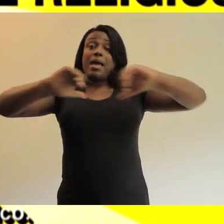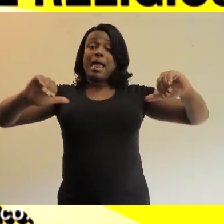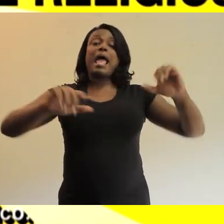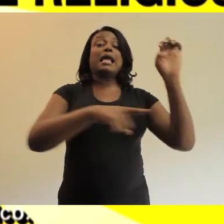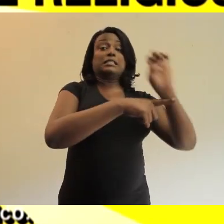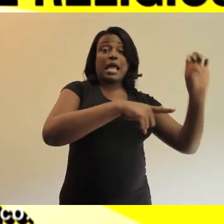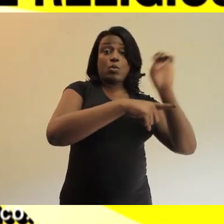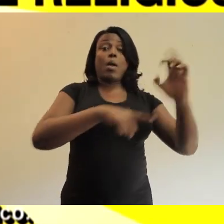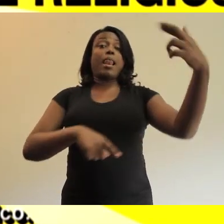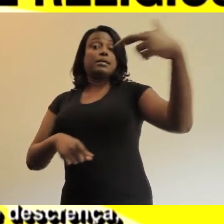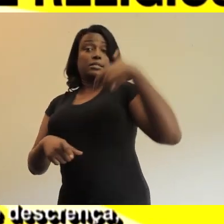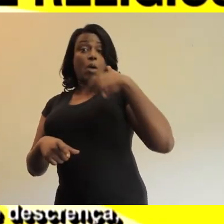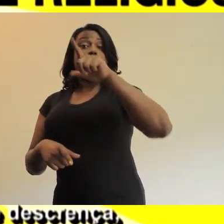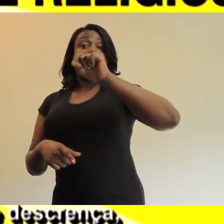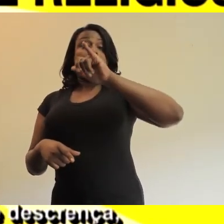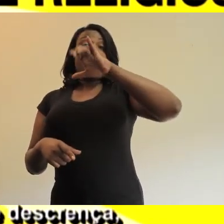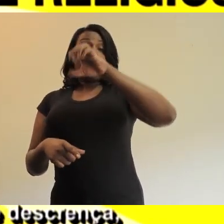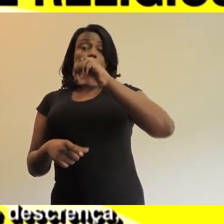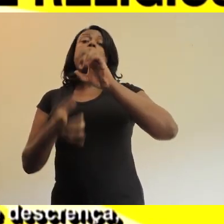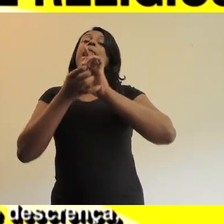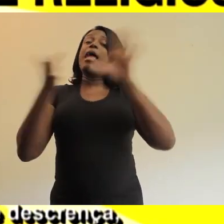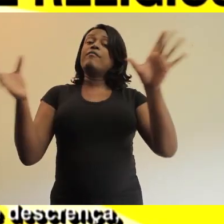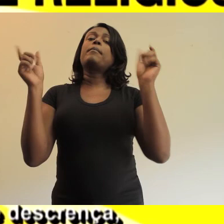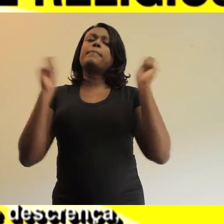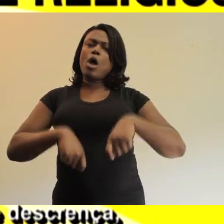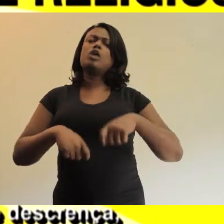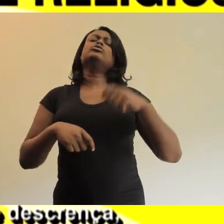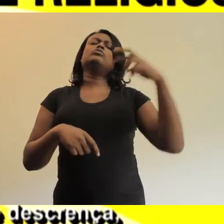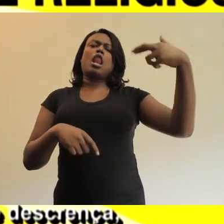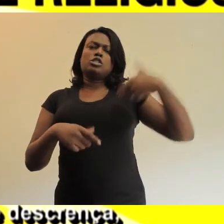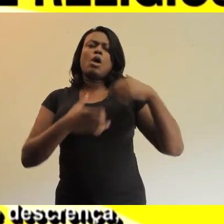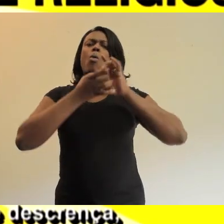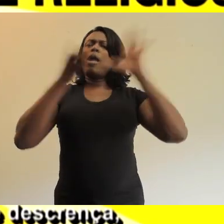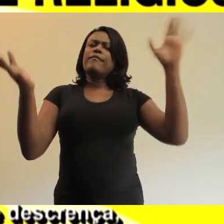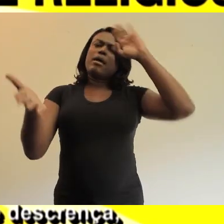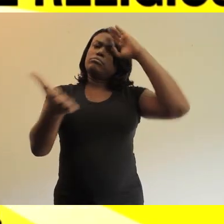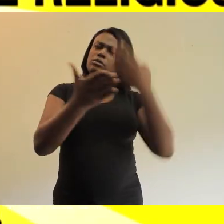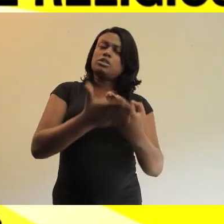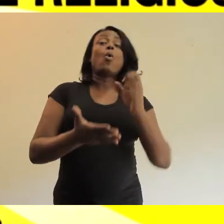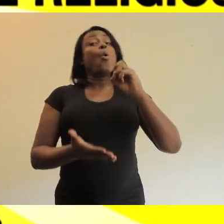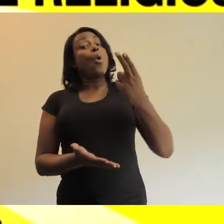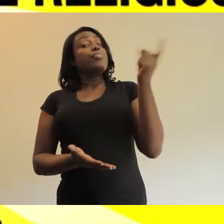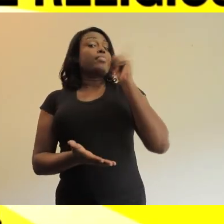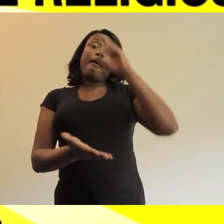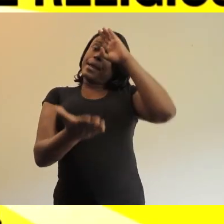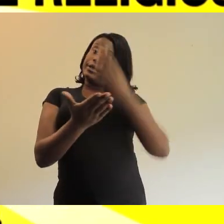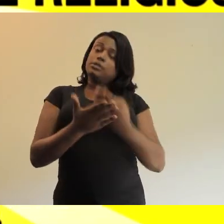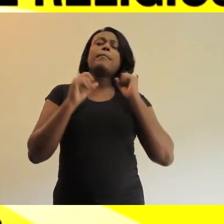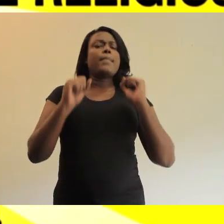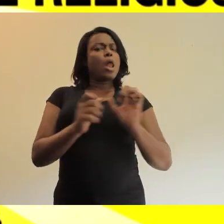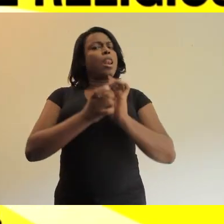religião no estado laico o estado laico permite a liberdade religiosa de crença e de descrença tratando todos os